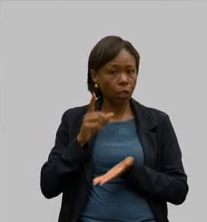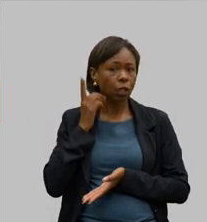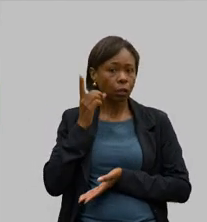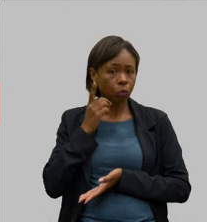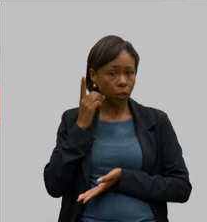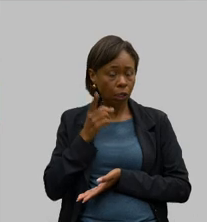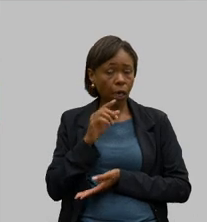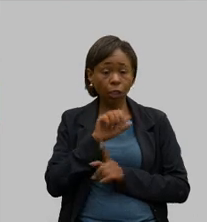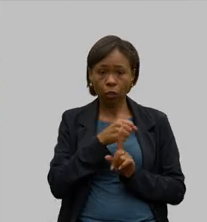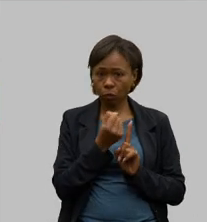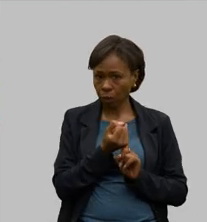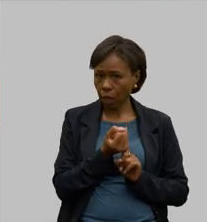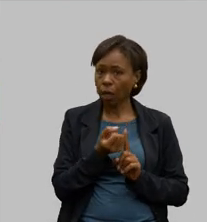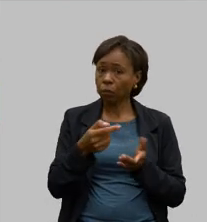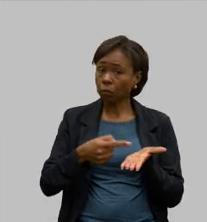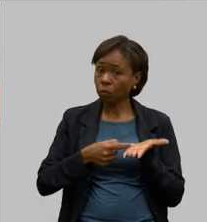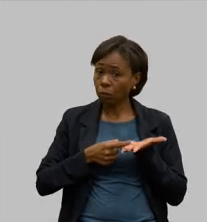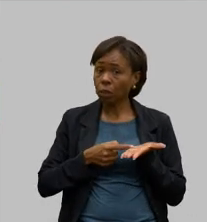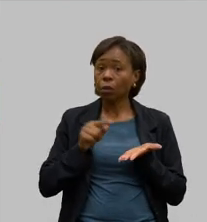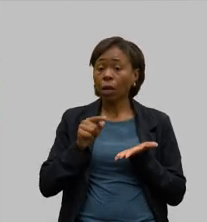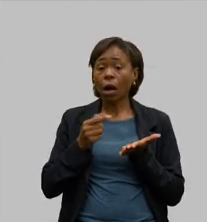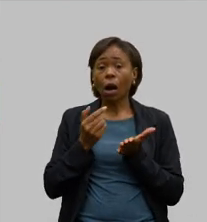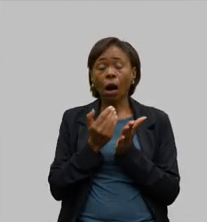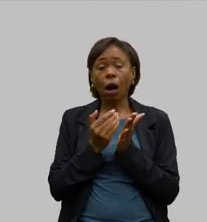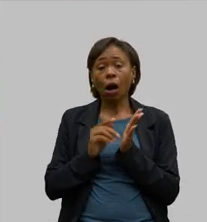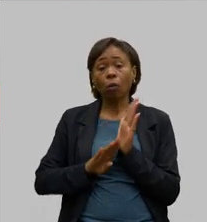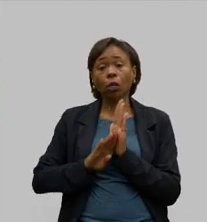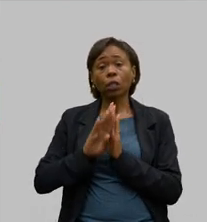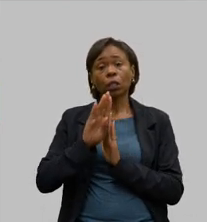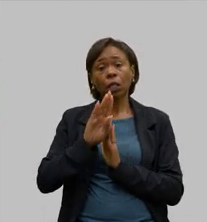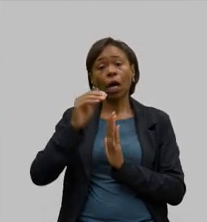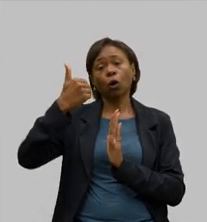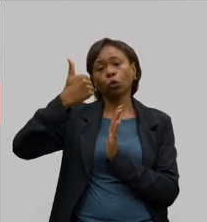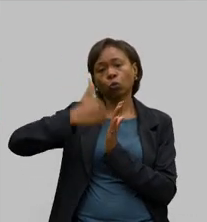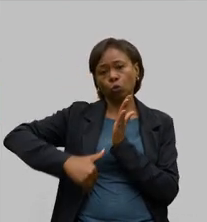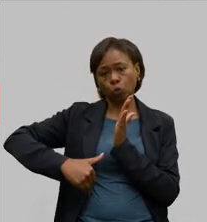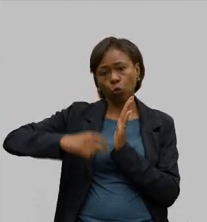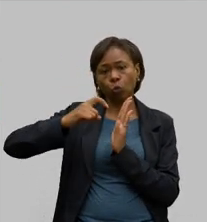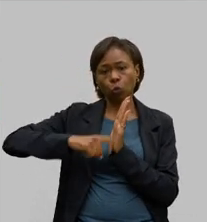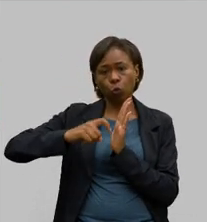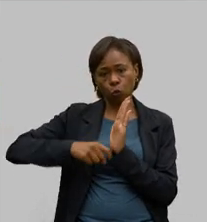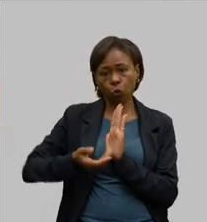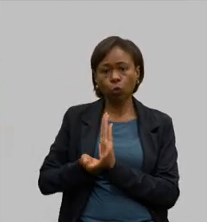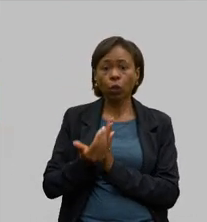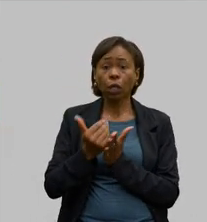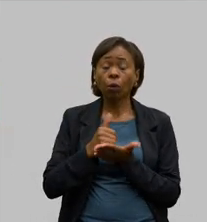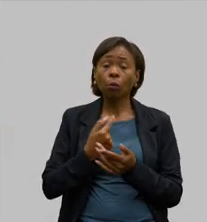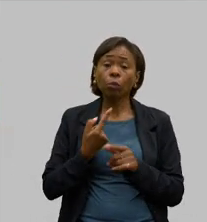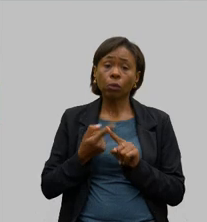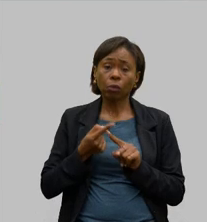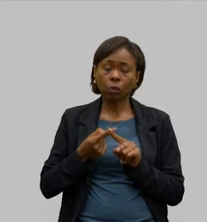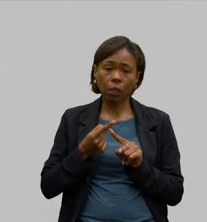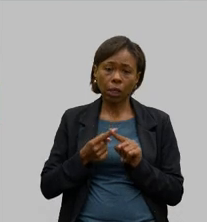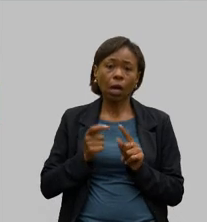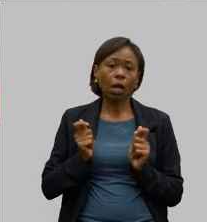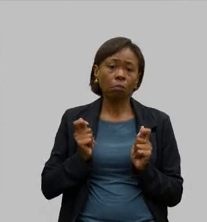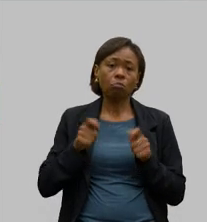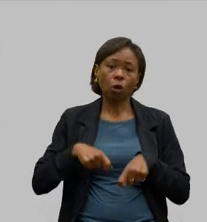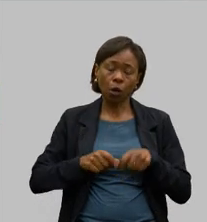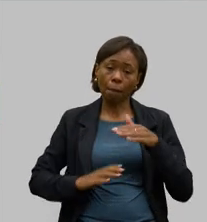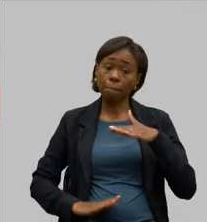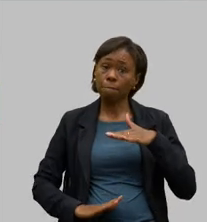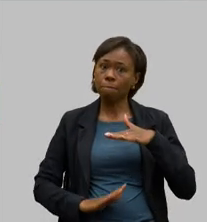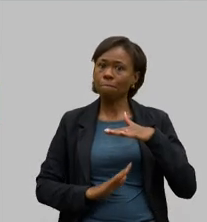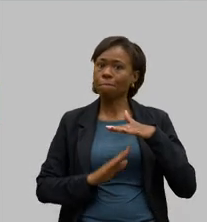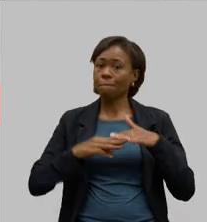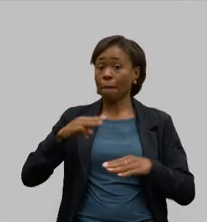gente aumentar eh o incentivo fiscal a renúncia fiscal porque eu acho que nós vamos bater a meta bem antes